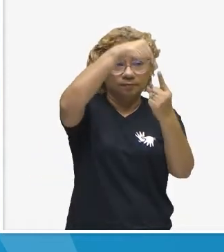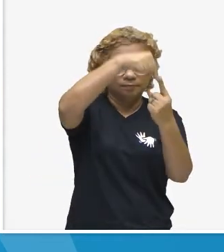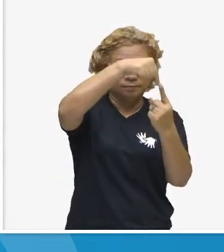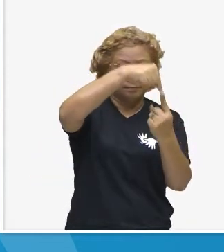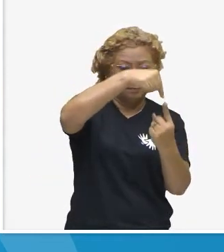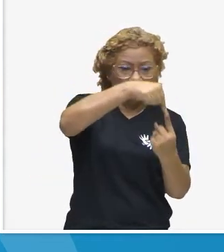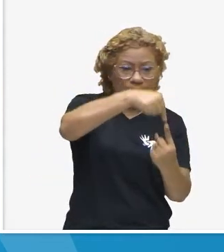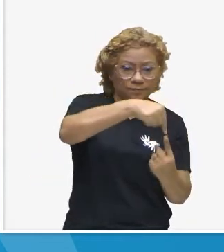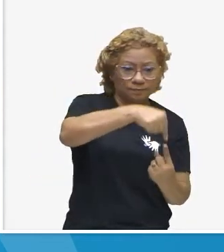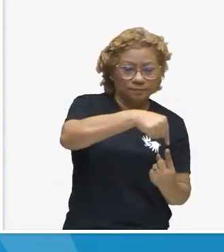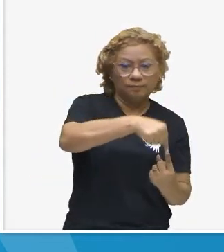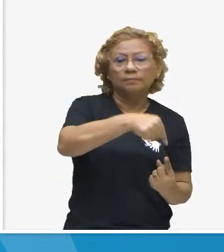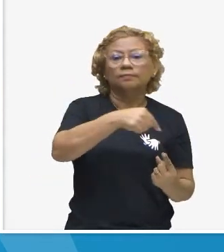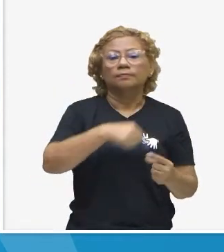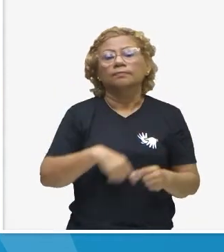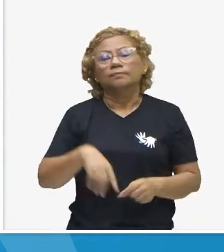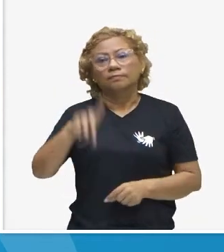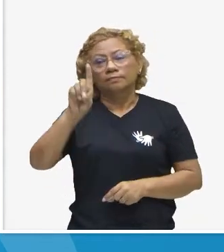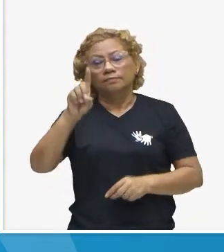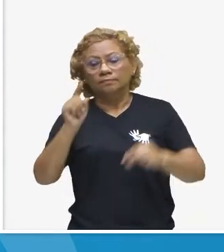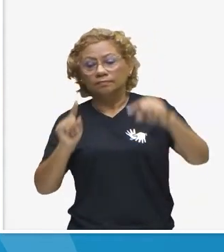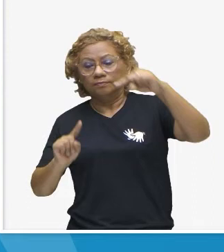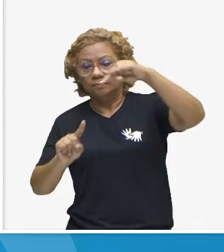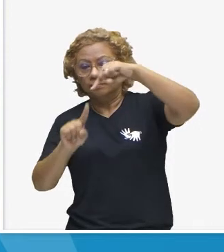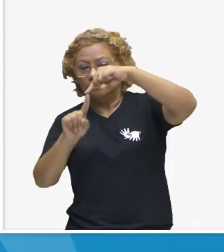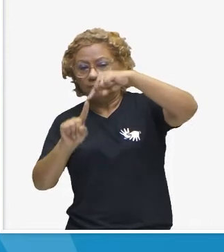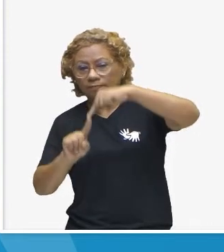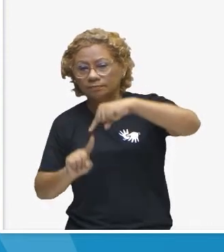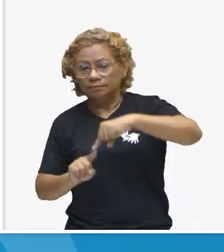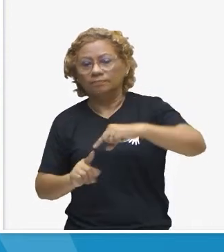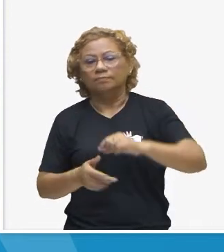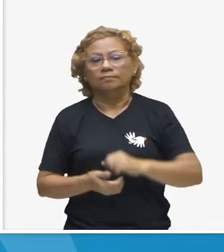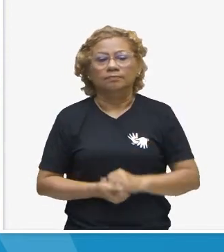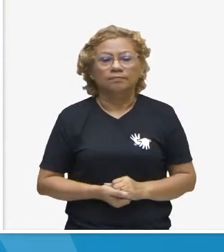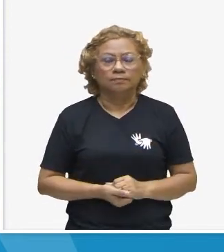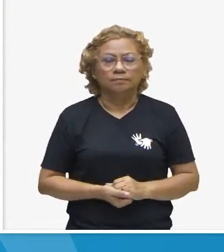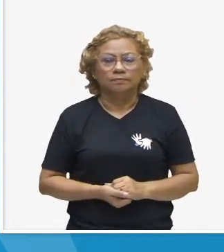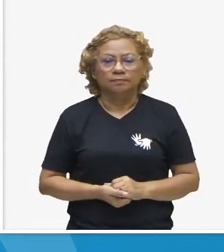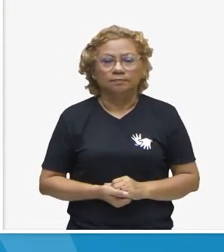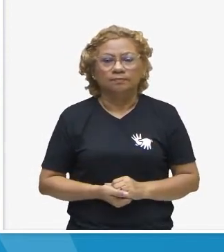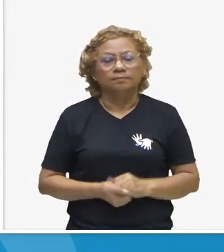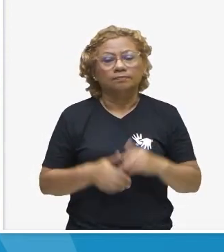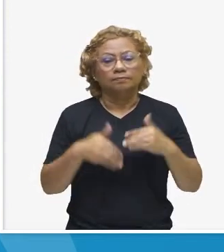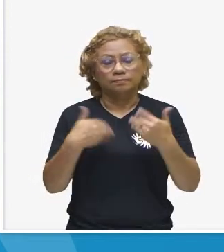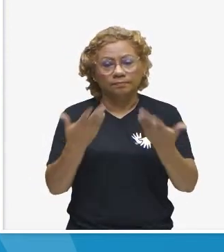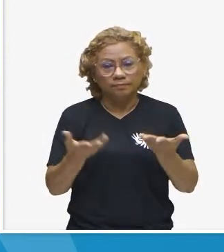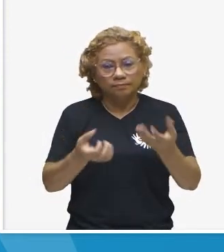baixo, do lado esquerdo, e o de baixo com o de baixo, do lado direito. Então, esses são os ângulos